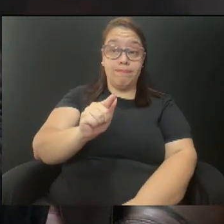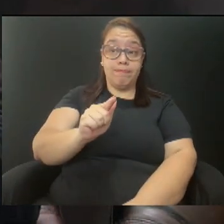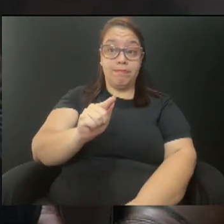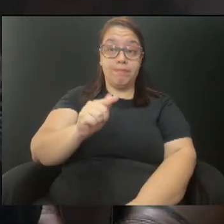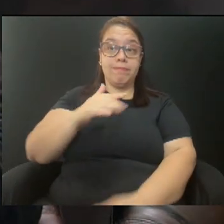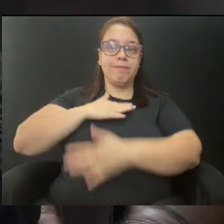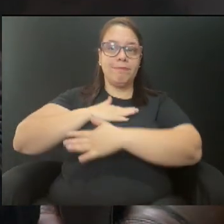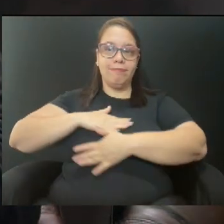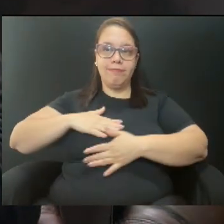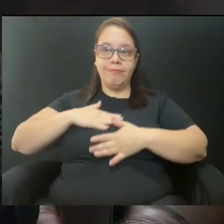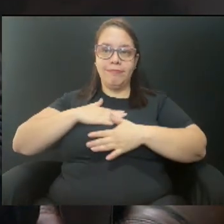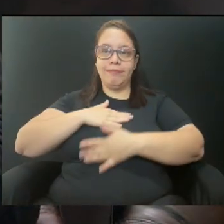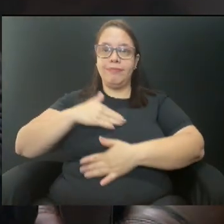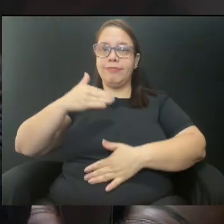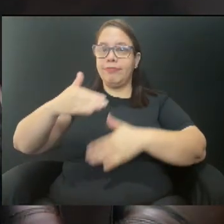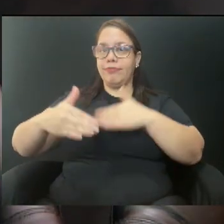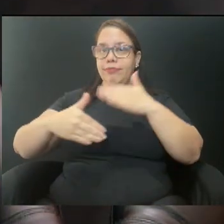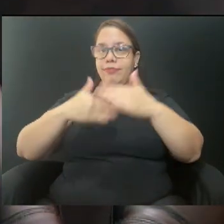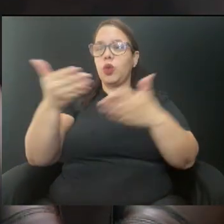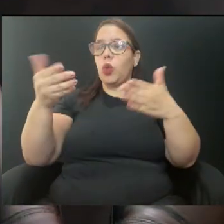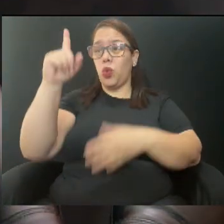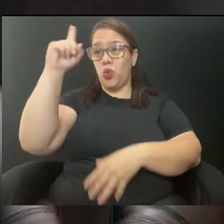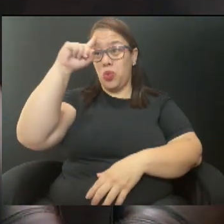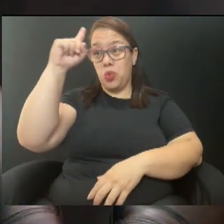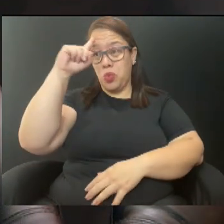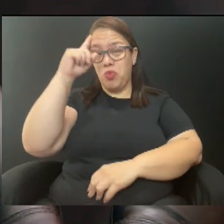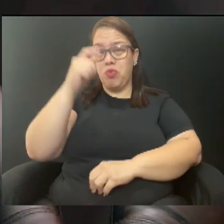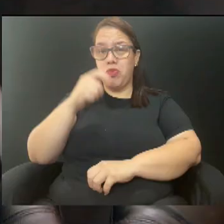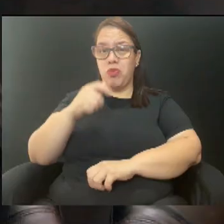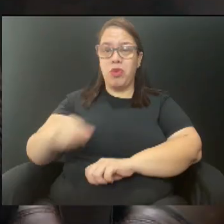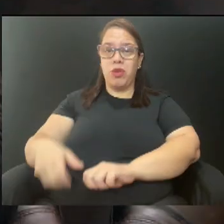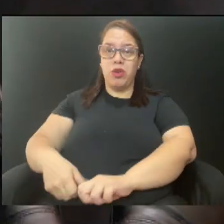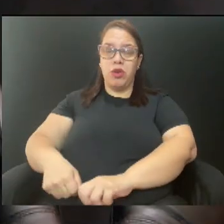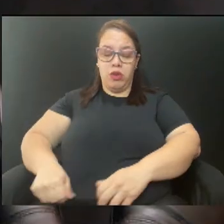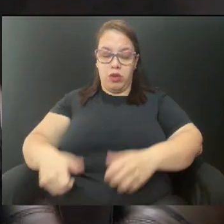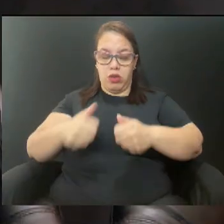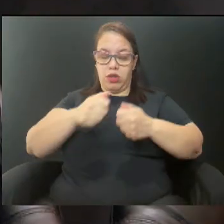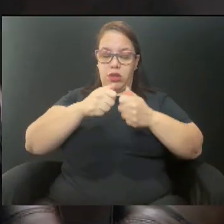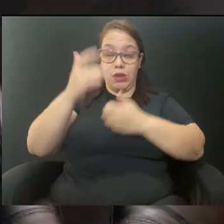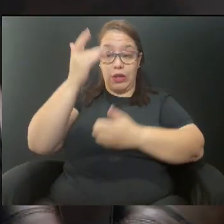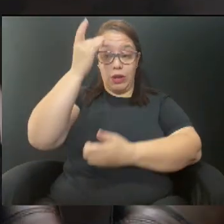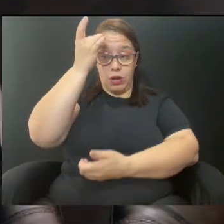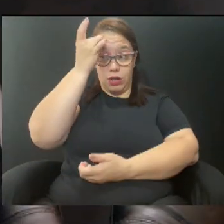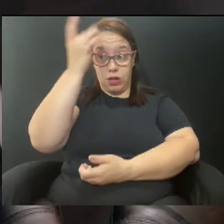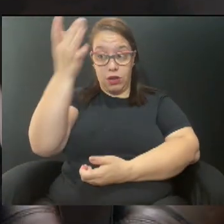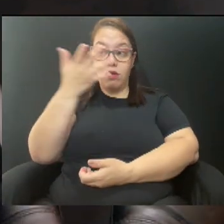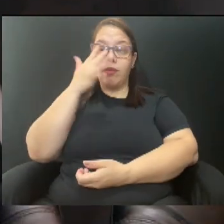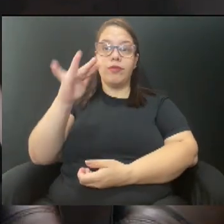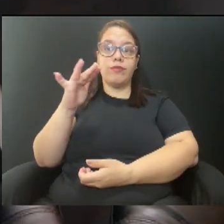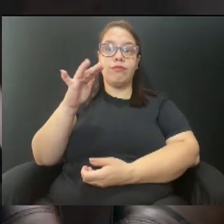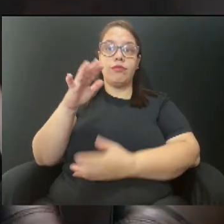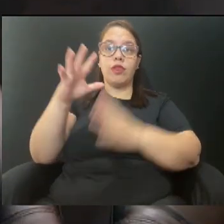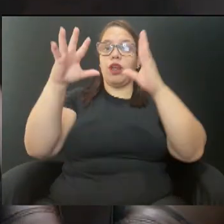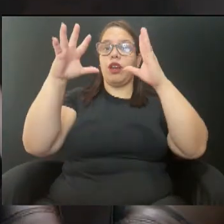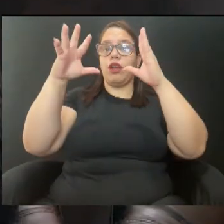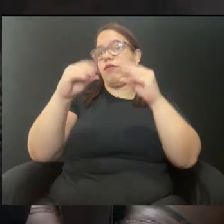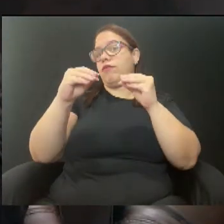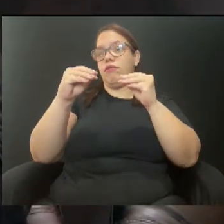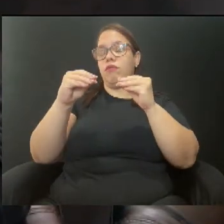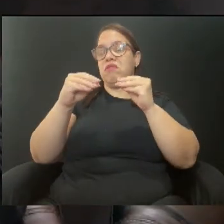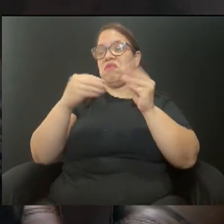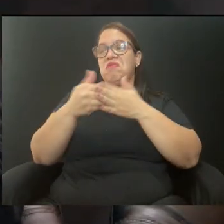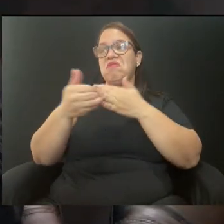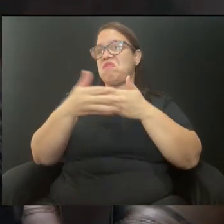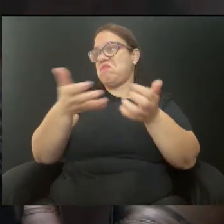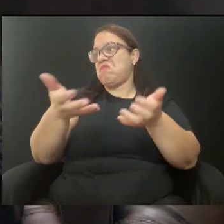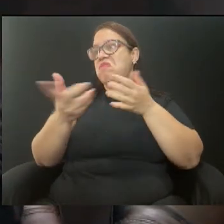processo. Certo. Hoje em dia, esses jogos eles são facilitados para a criança não desligar o videogame, que ela pode desligar a qualquer momento e voltar.